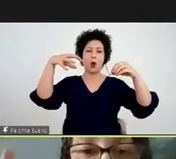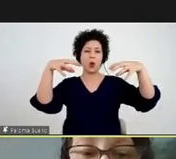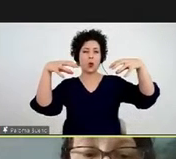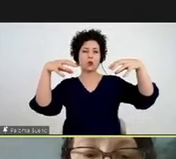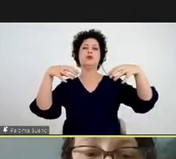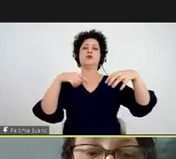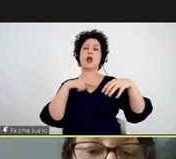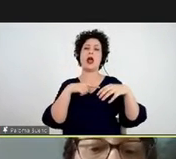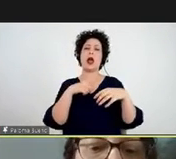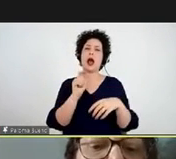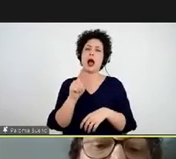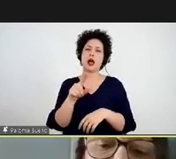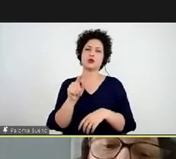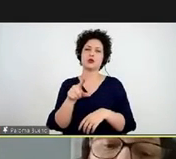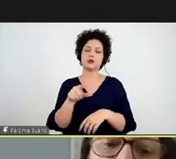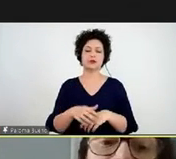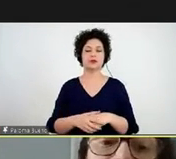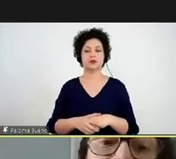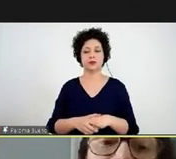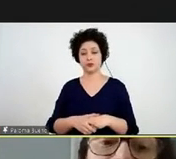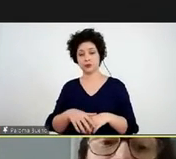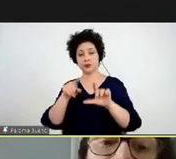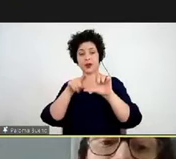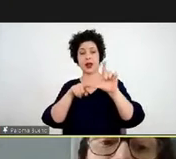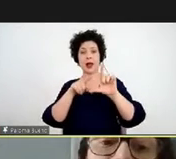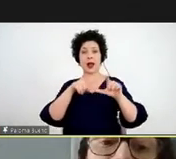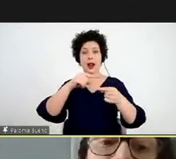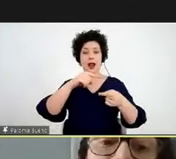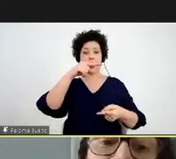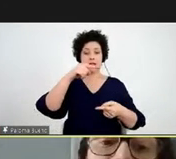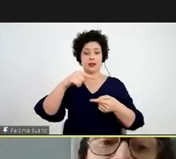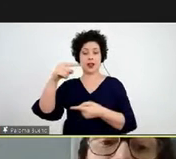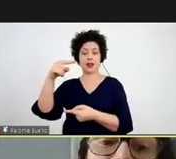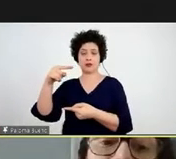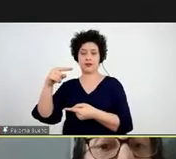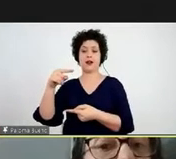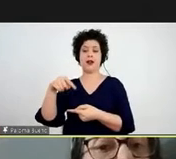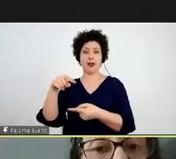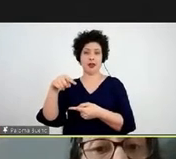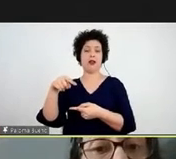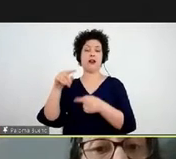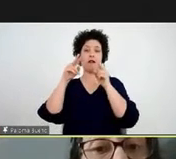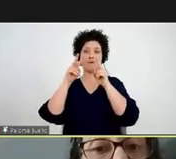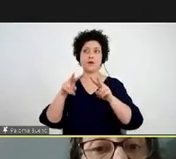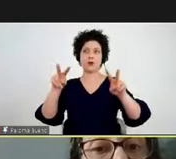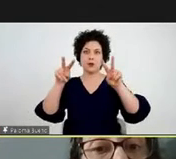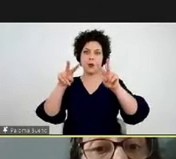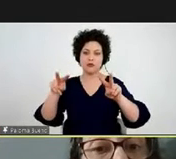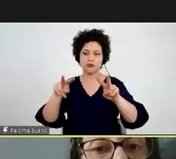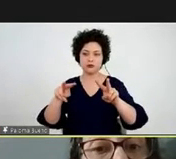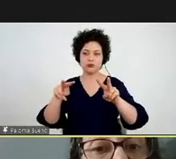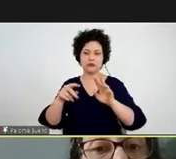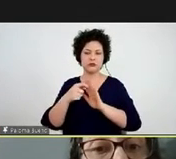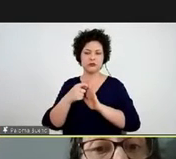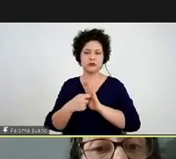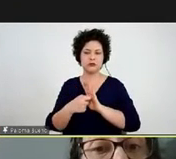tons azulados, não é? As letras, a expressão verbo visual, também se apresenta